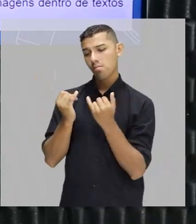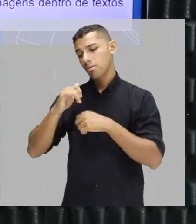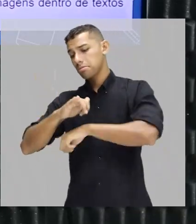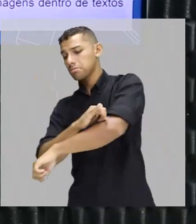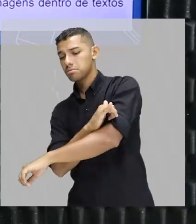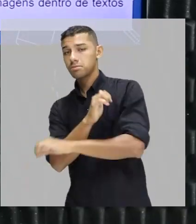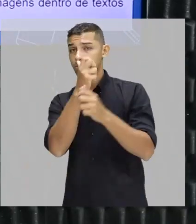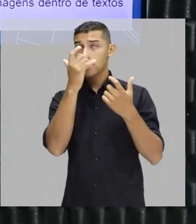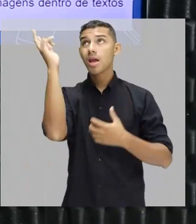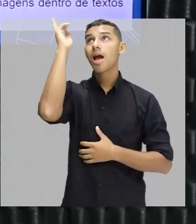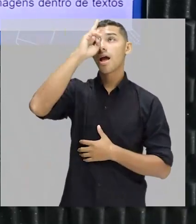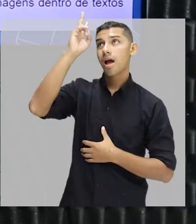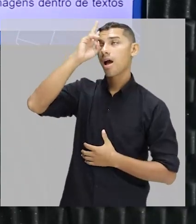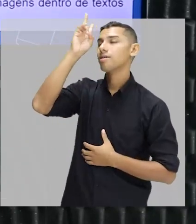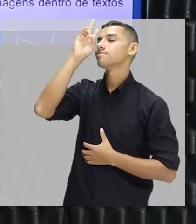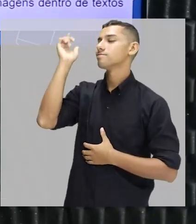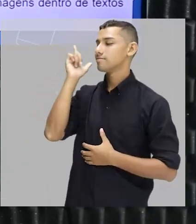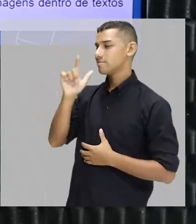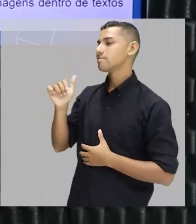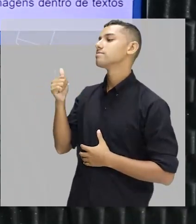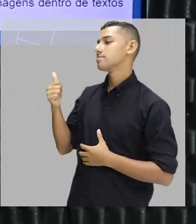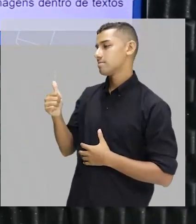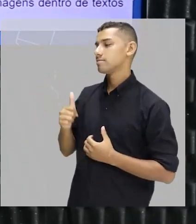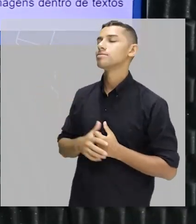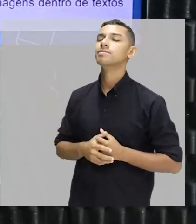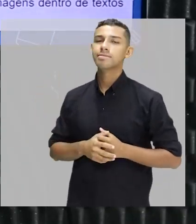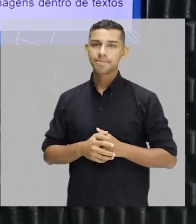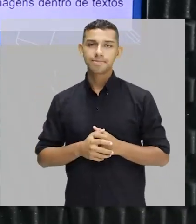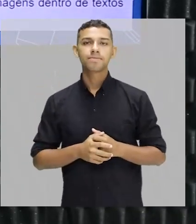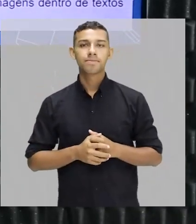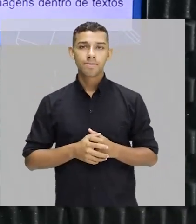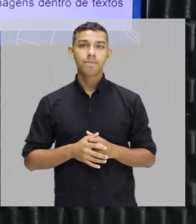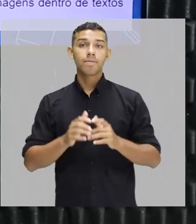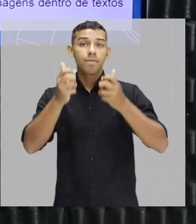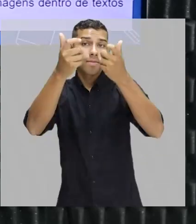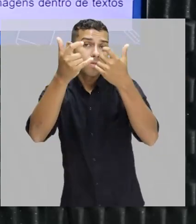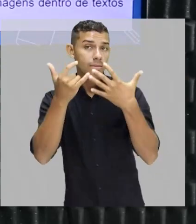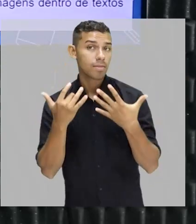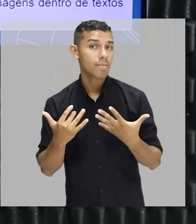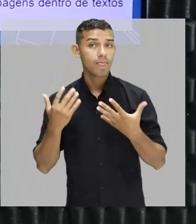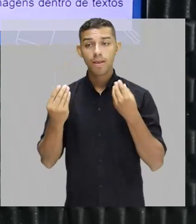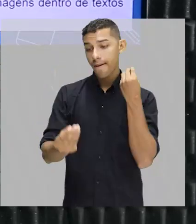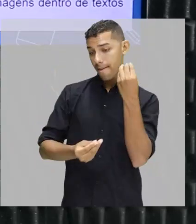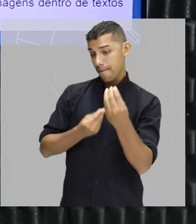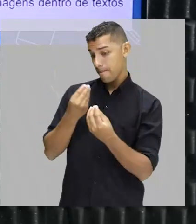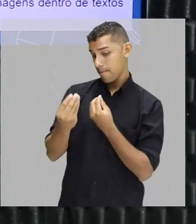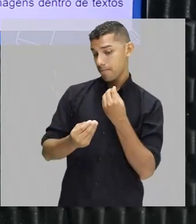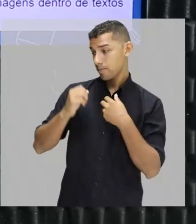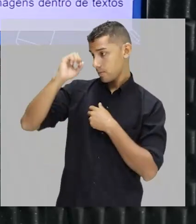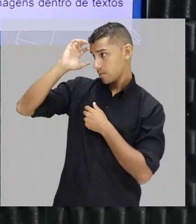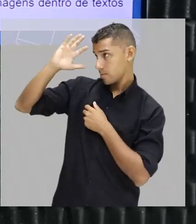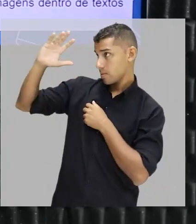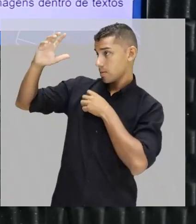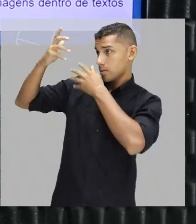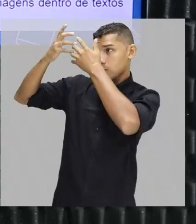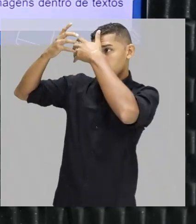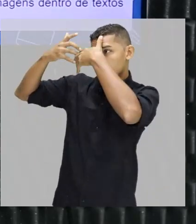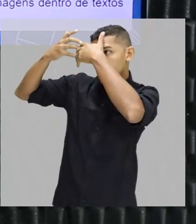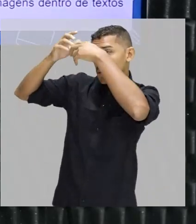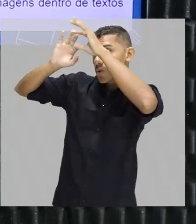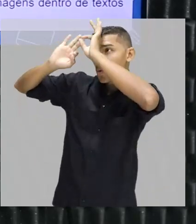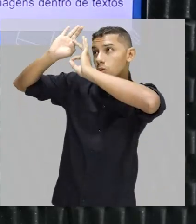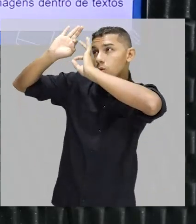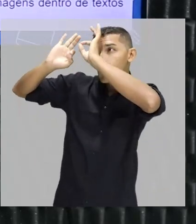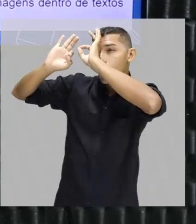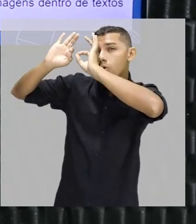possa recordar, né? Então, o texto descritivo é descrever de forma que a gente possa fazer, né, essa imagem